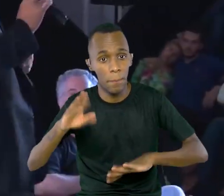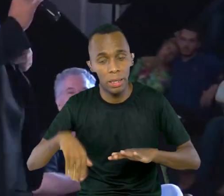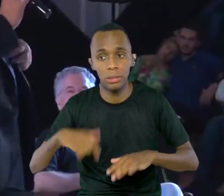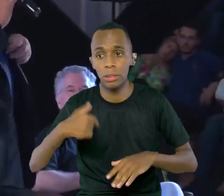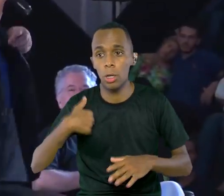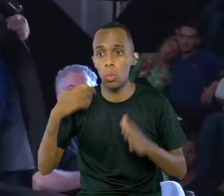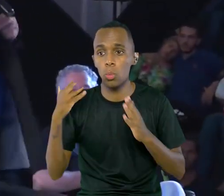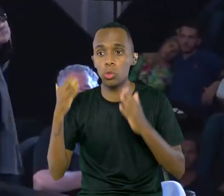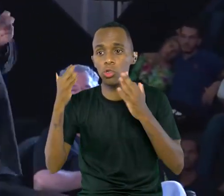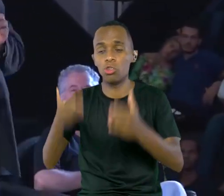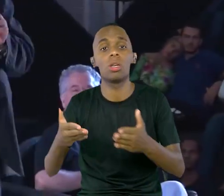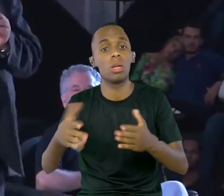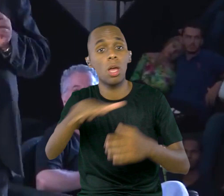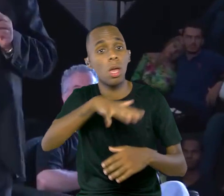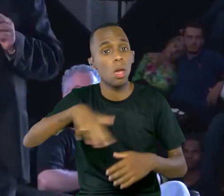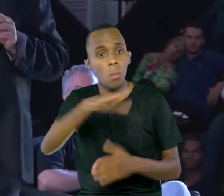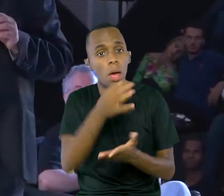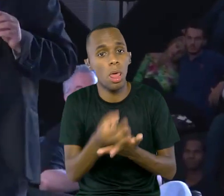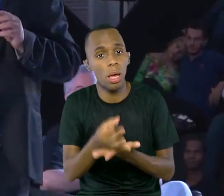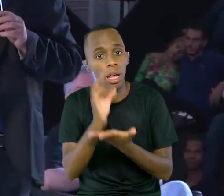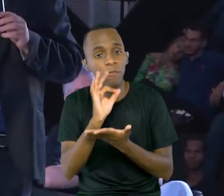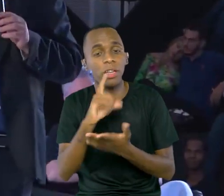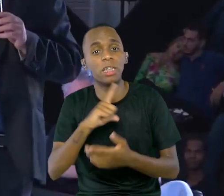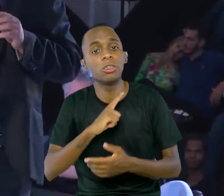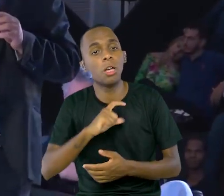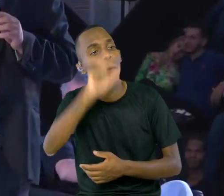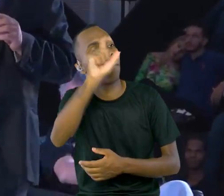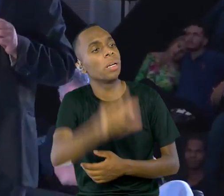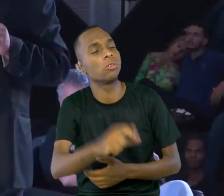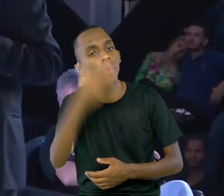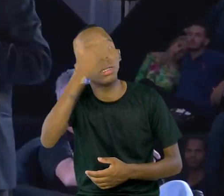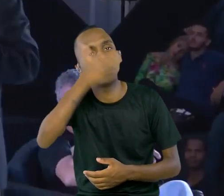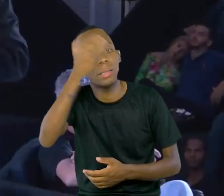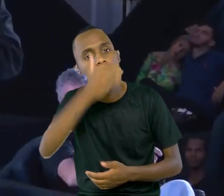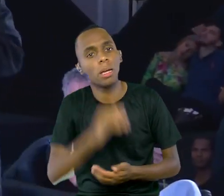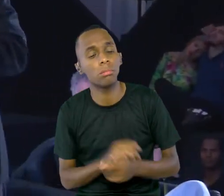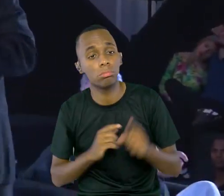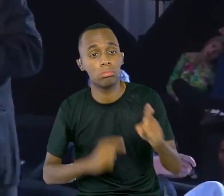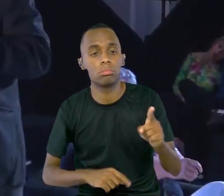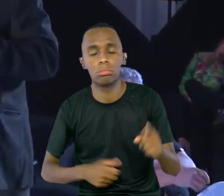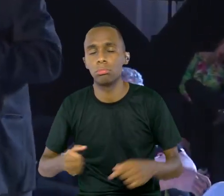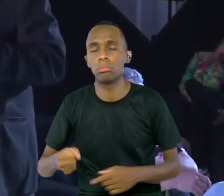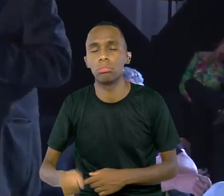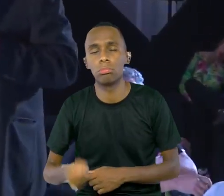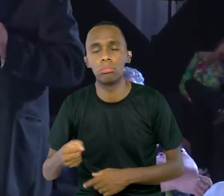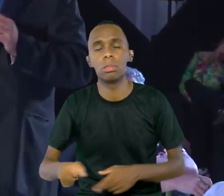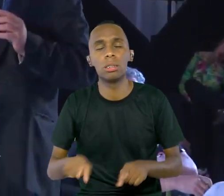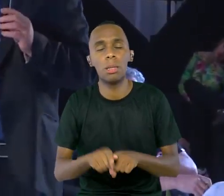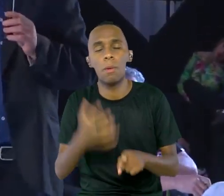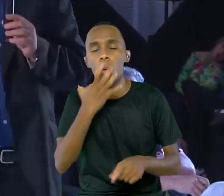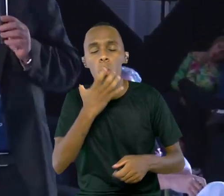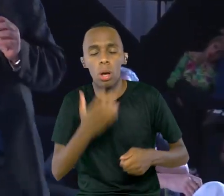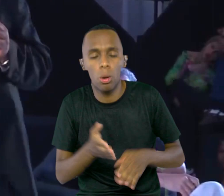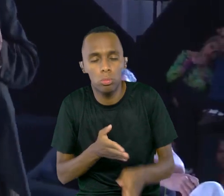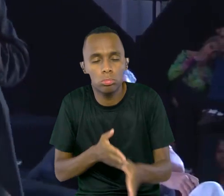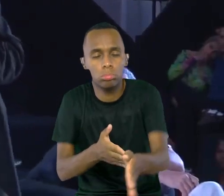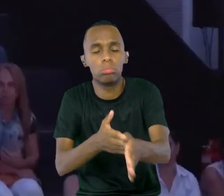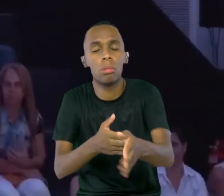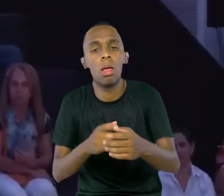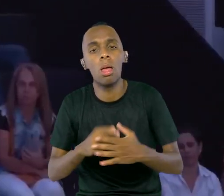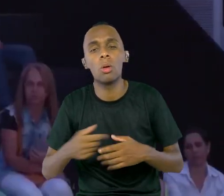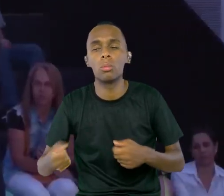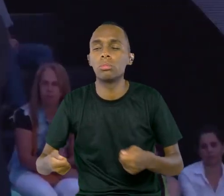de repente eu entrei num lugar para tomar um café, tinha uma pessoa cega ali com uma bengala e um cão